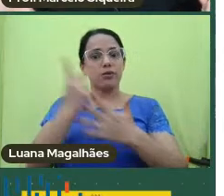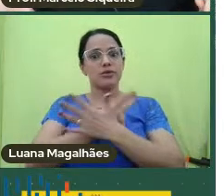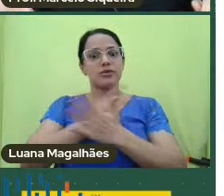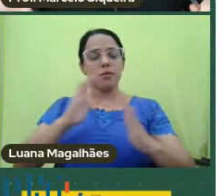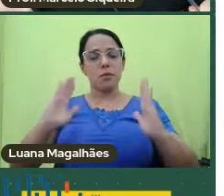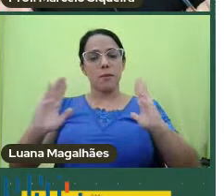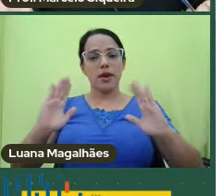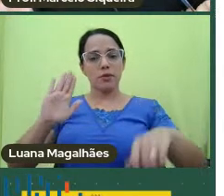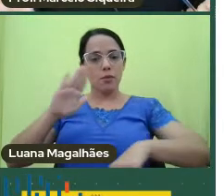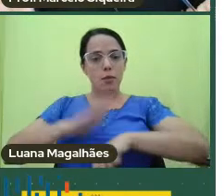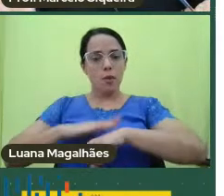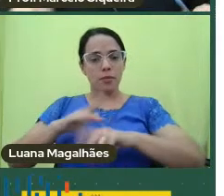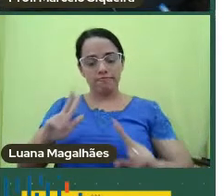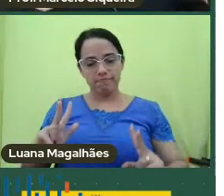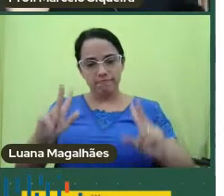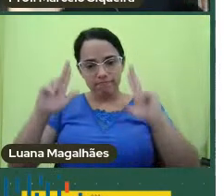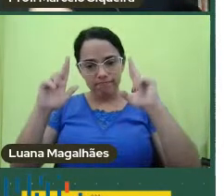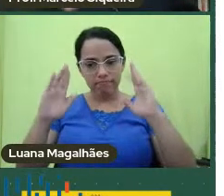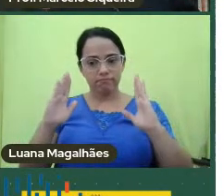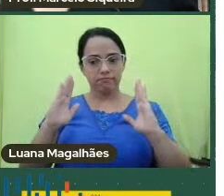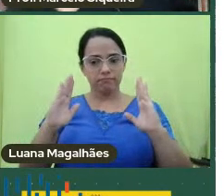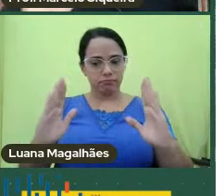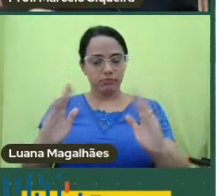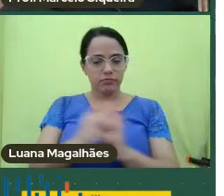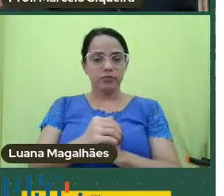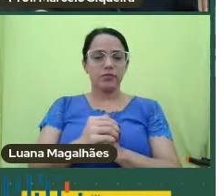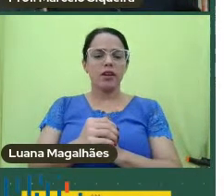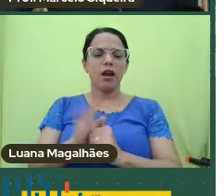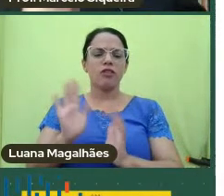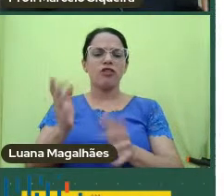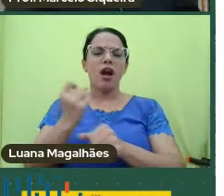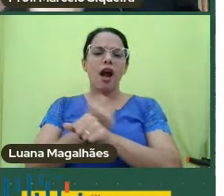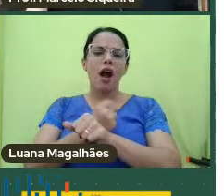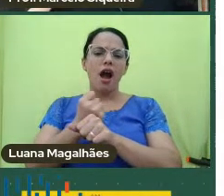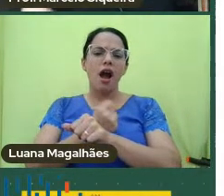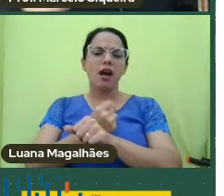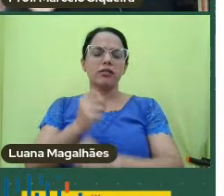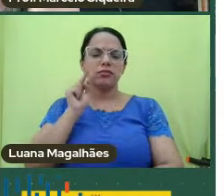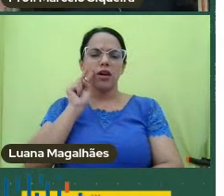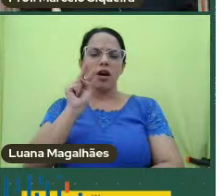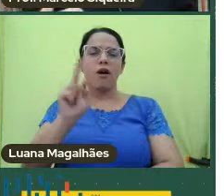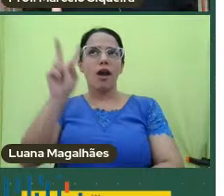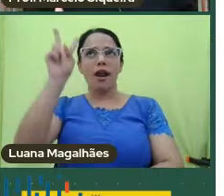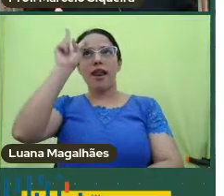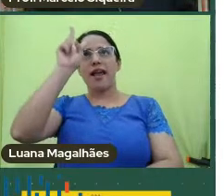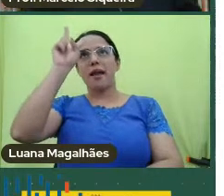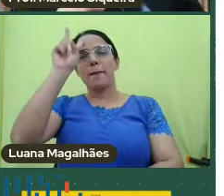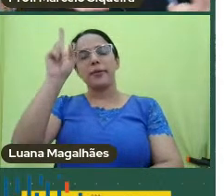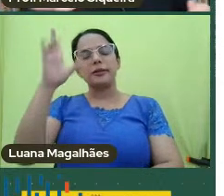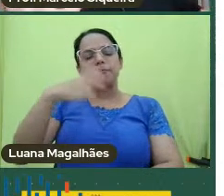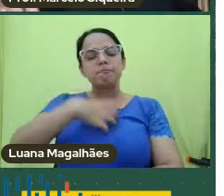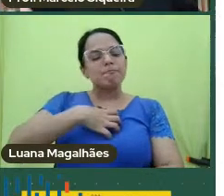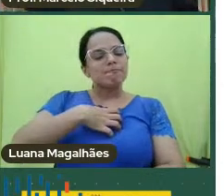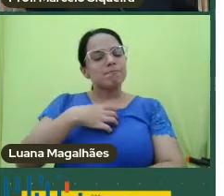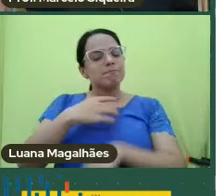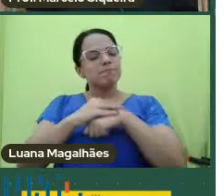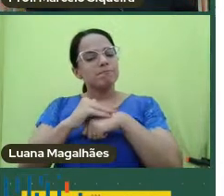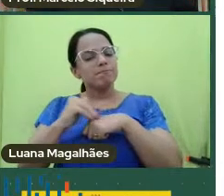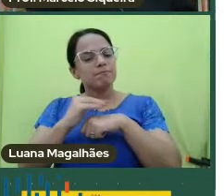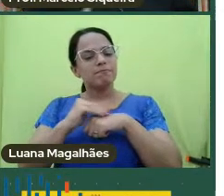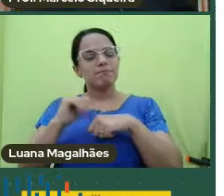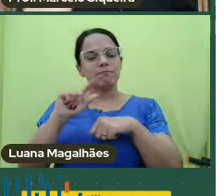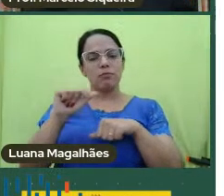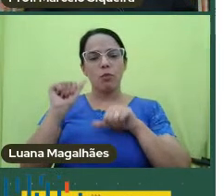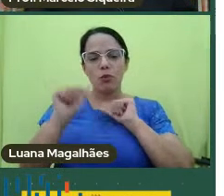tem esse recorte específico. Mas agora, anos depois, quando eu olho, eu tenho lembrança, afetividade, sentimento. Ela muda de